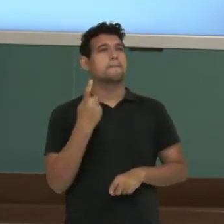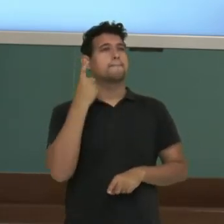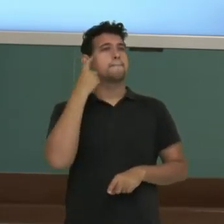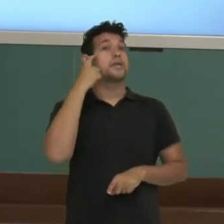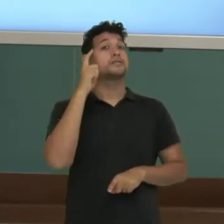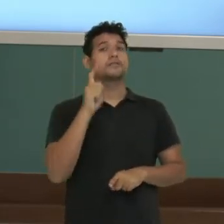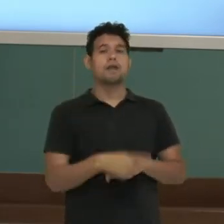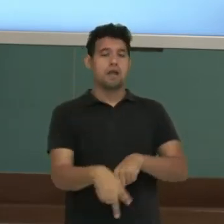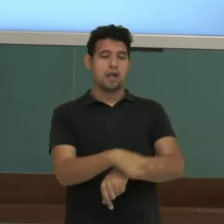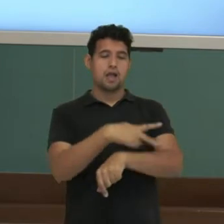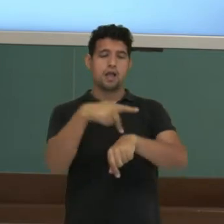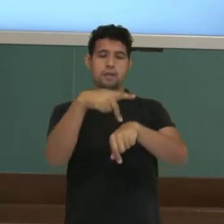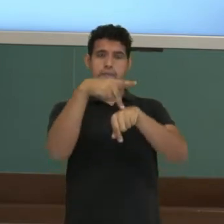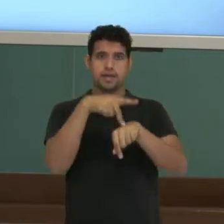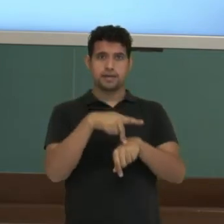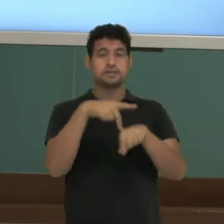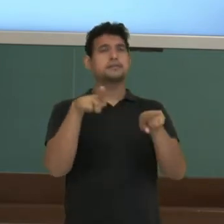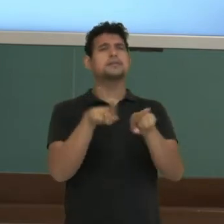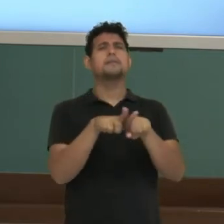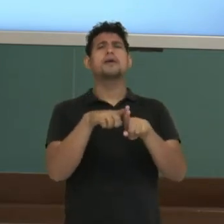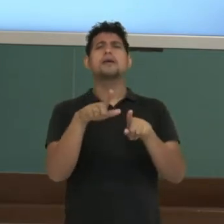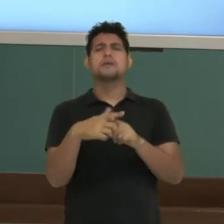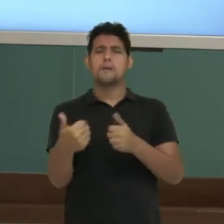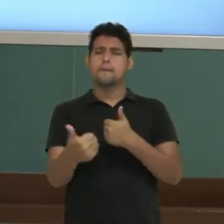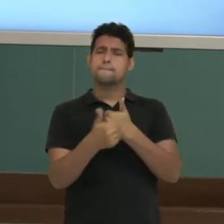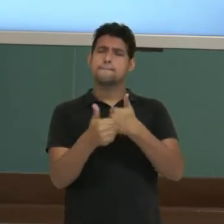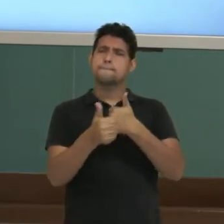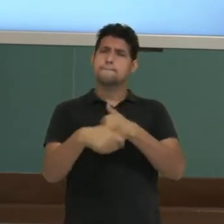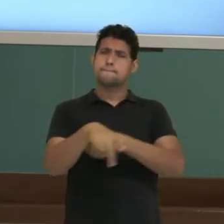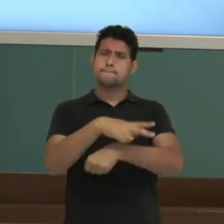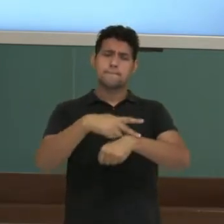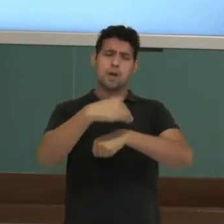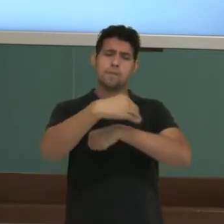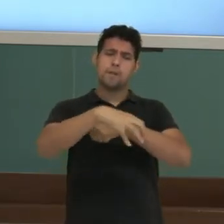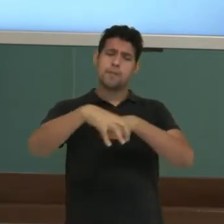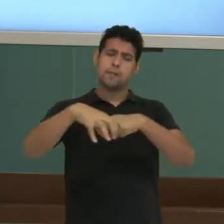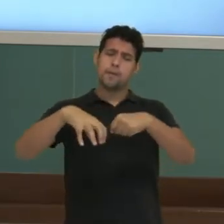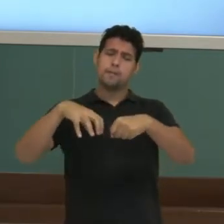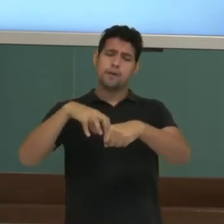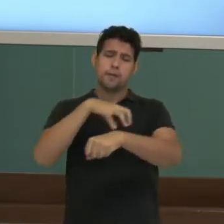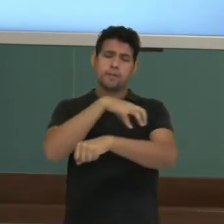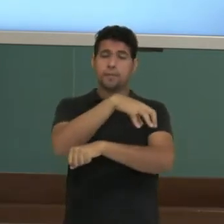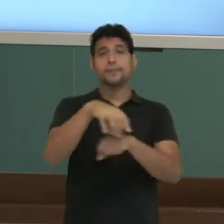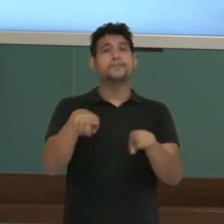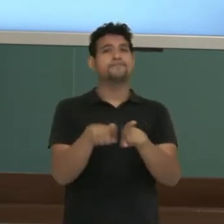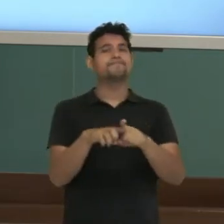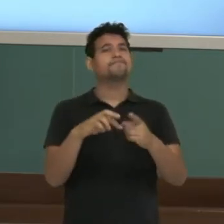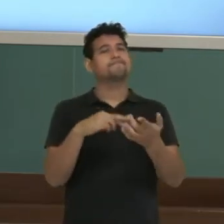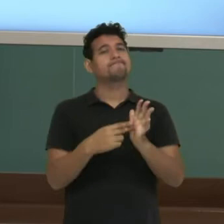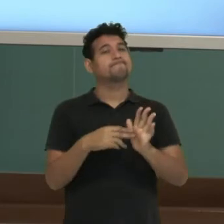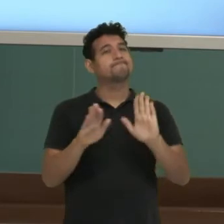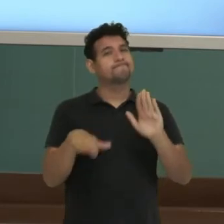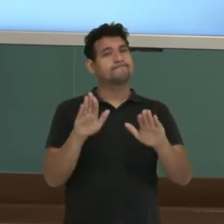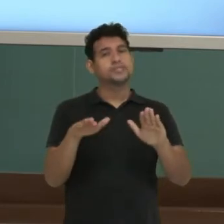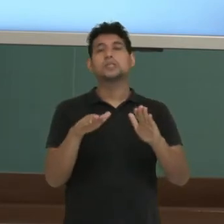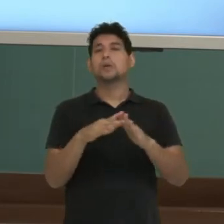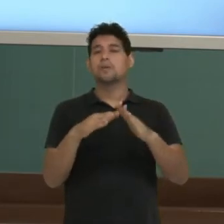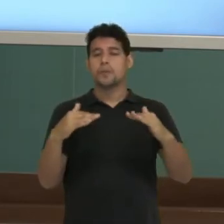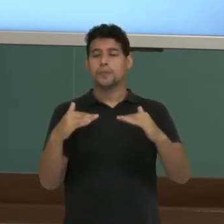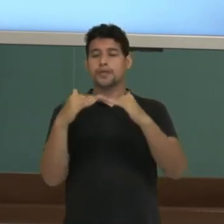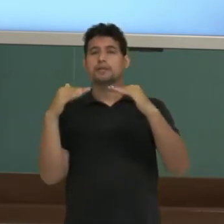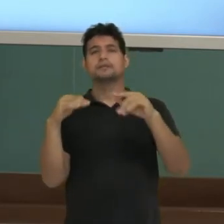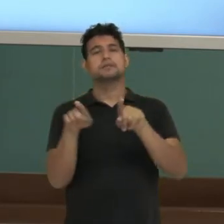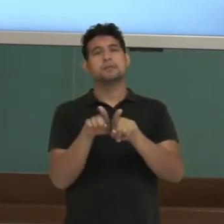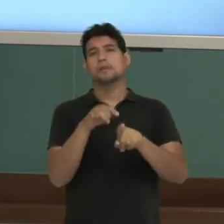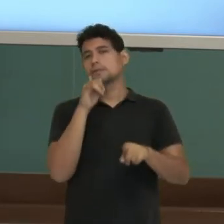a país, e essas fronteiras delimitam situações de possível embate. Este